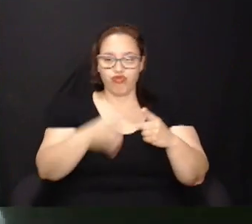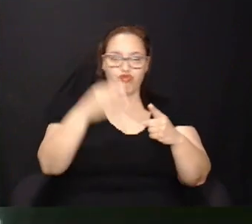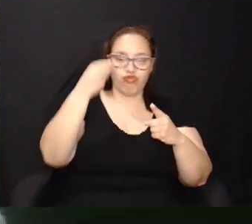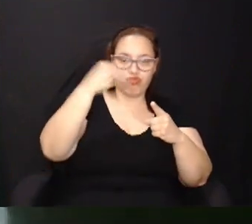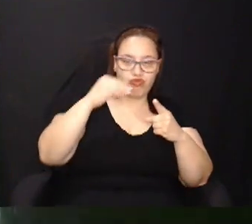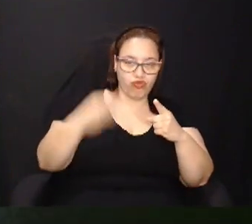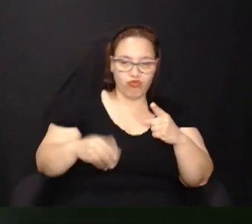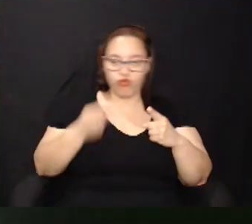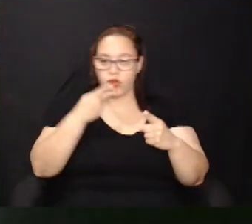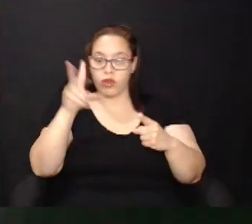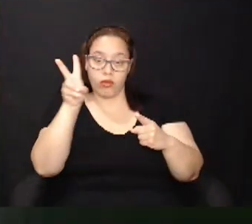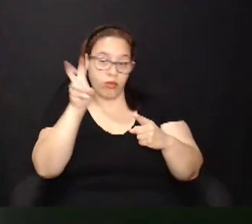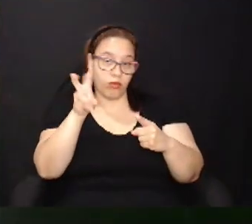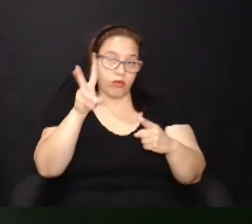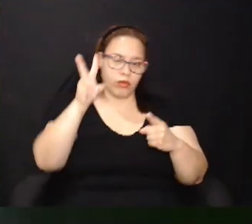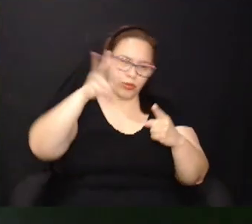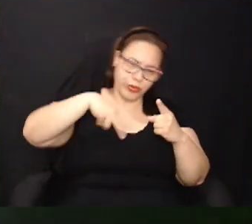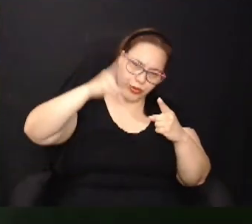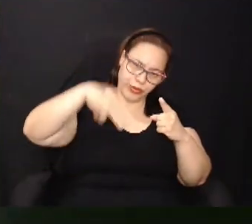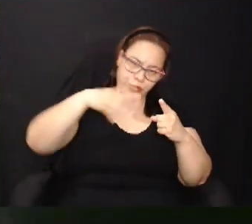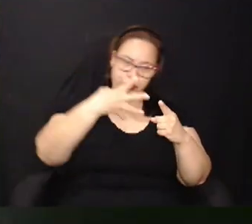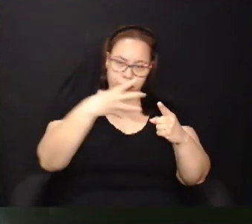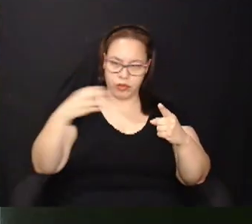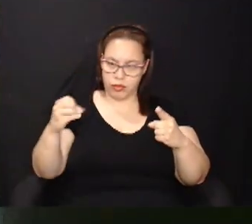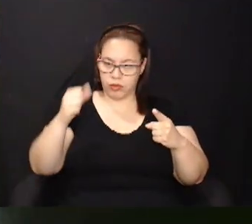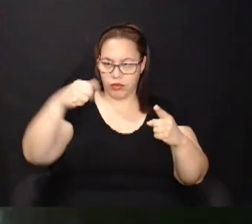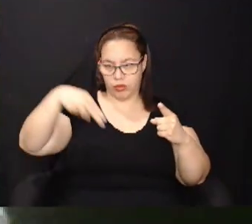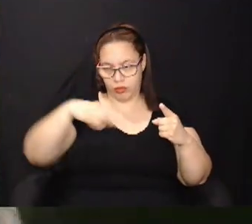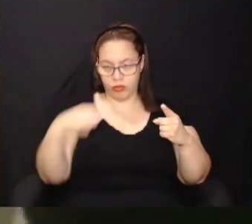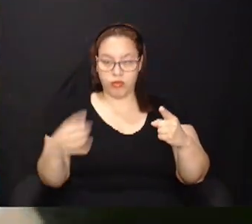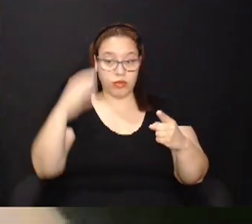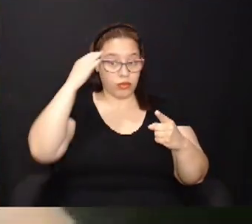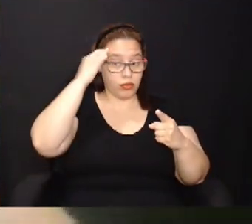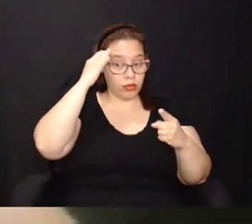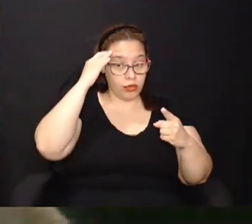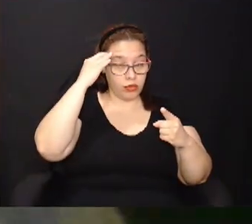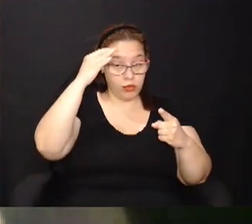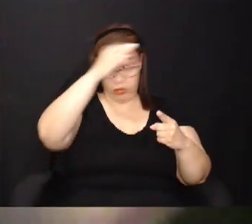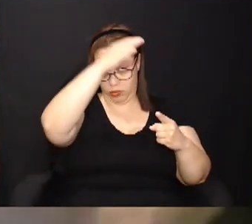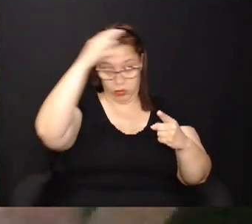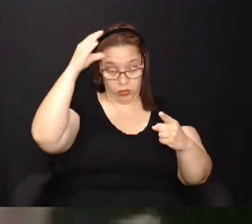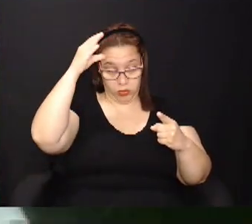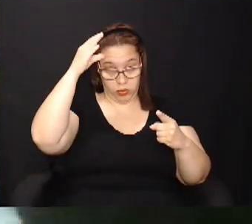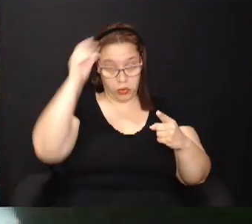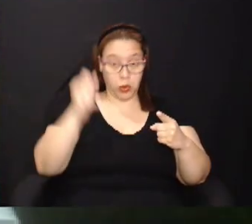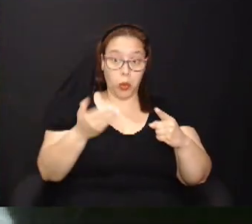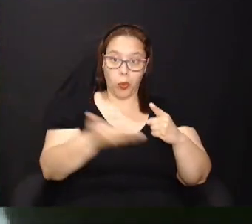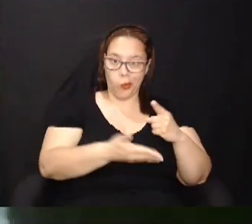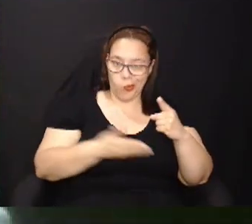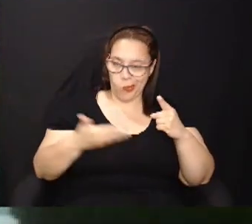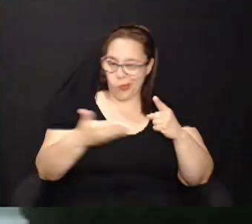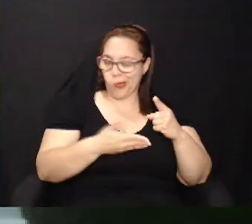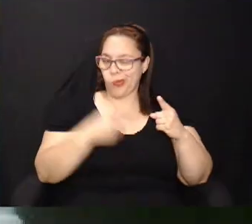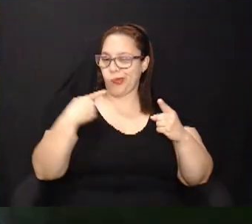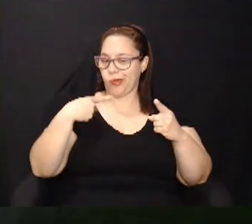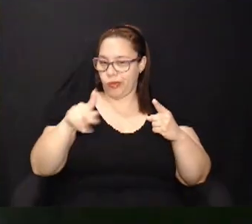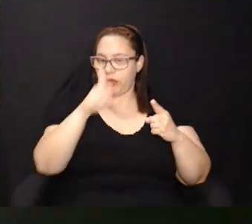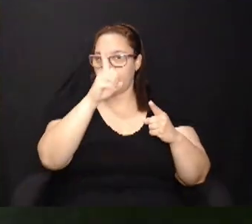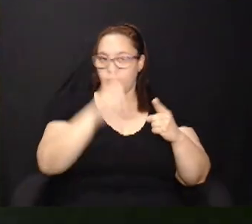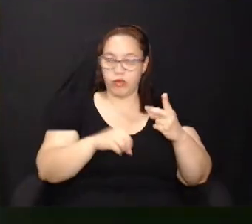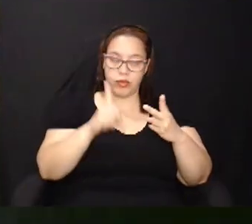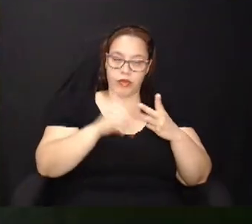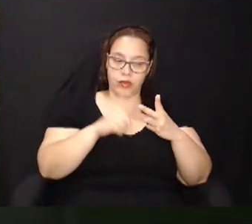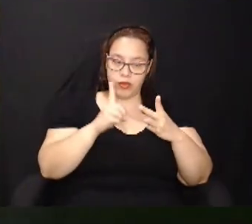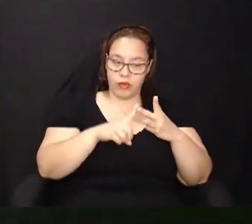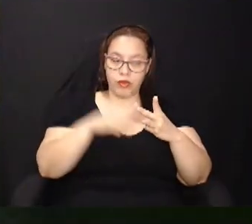o assunto. Leia a Resolução 400 da ANAC, entenda o Código de Defesa do Consumidor, saiba pelo menos o básico dos seus direitos. A segunda coisa,